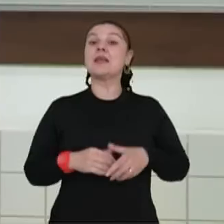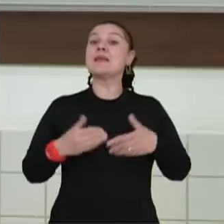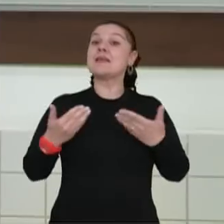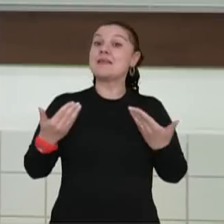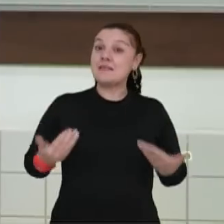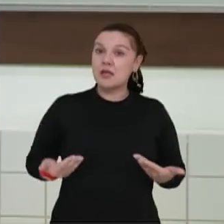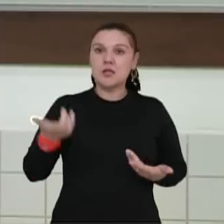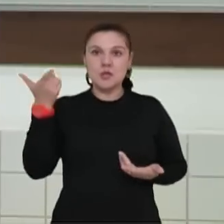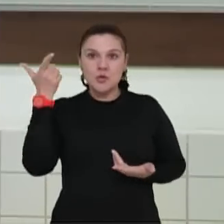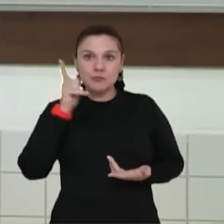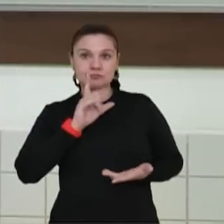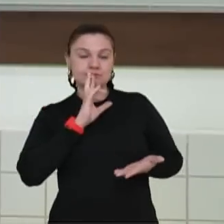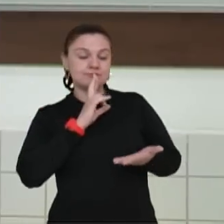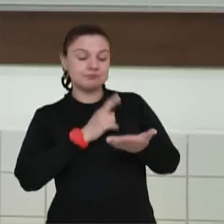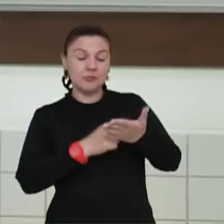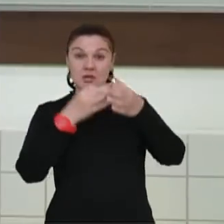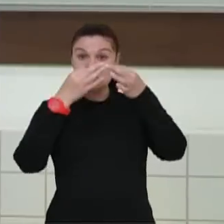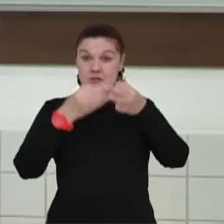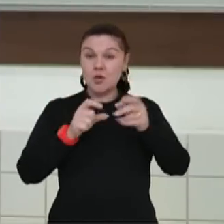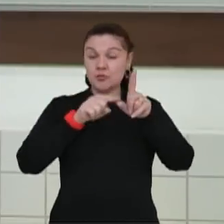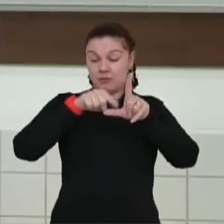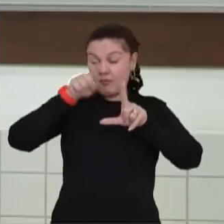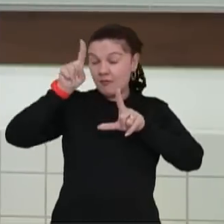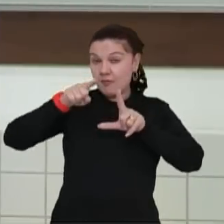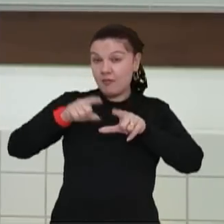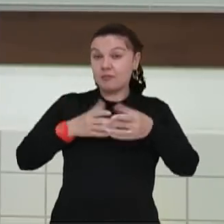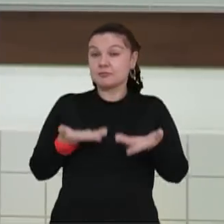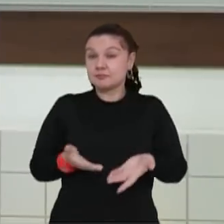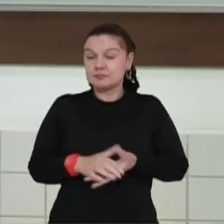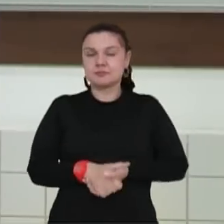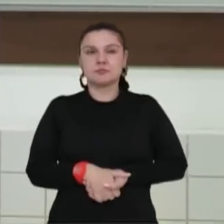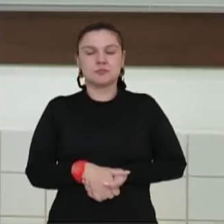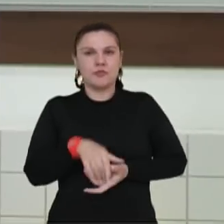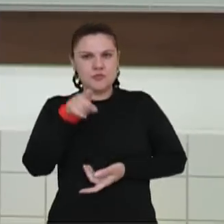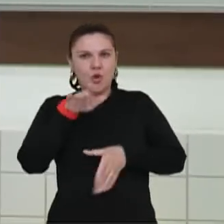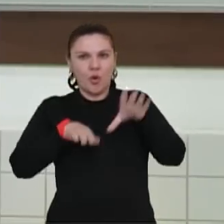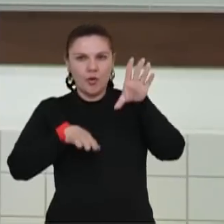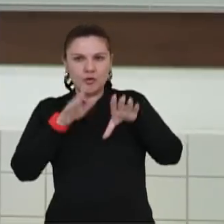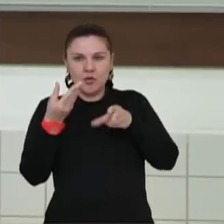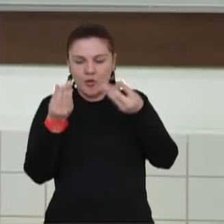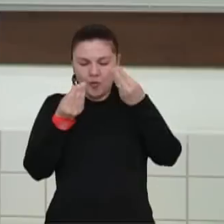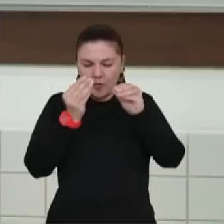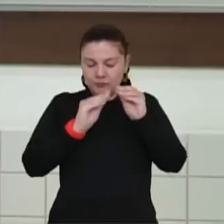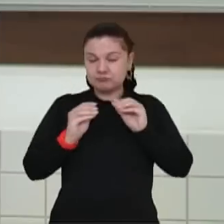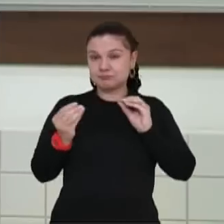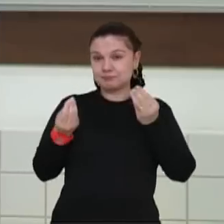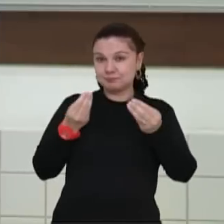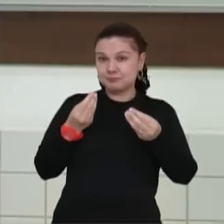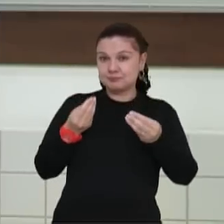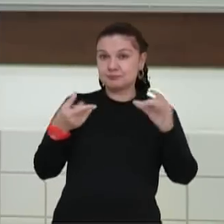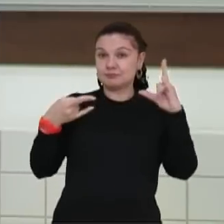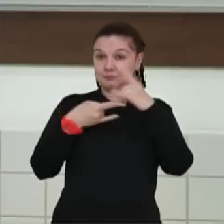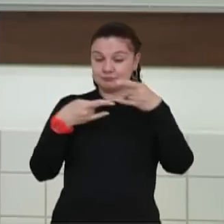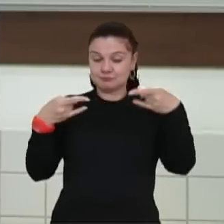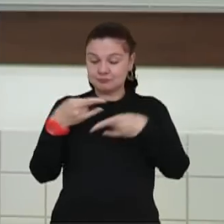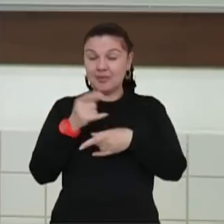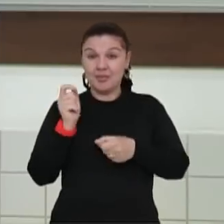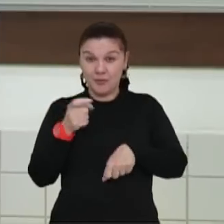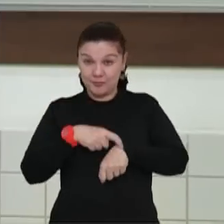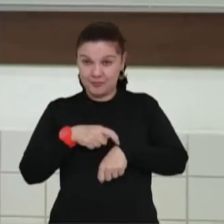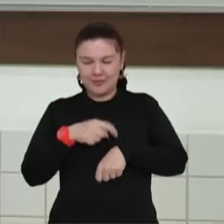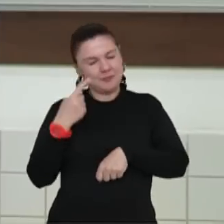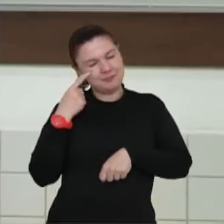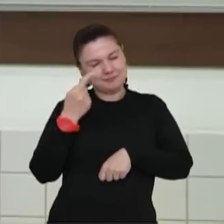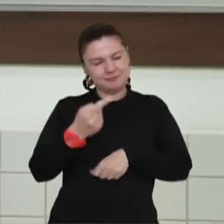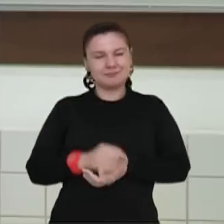E aí, pessoal, conseguiram escrever o que é uma variável estatística? Colocaram aí no chat os exemplos? Deu tempo? Será? Beleza.